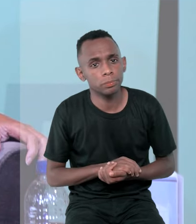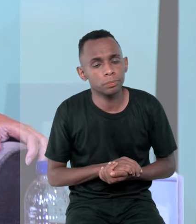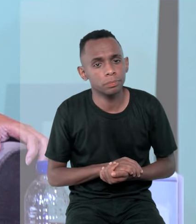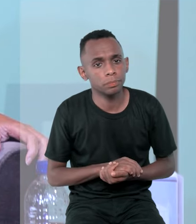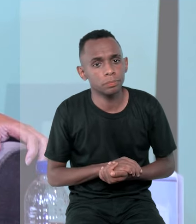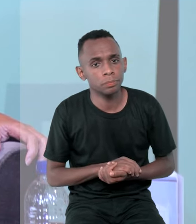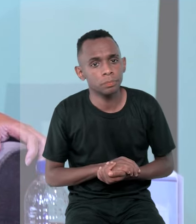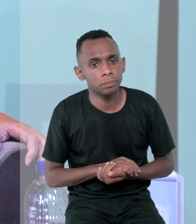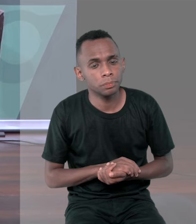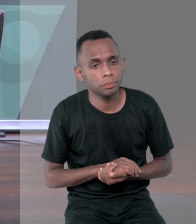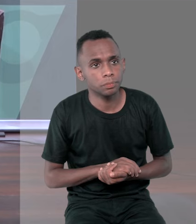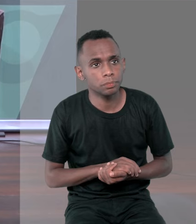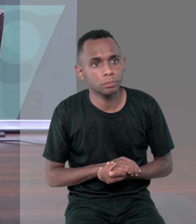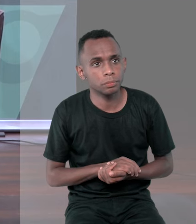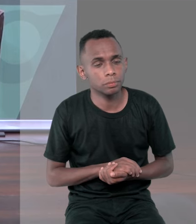partir desse conceito.